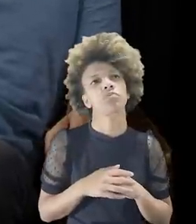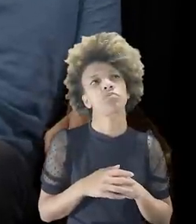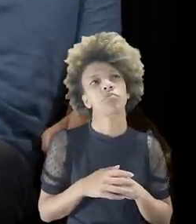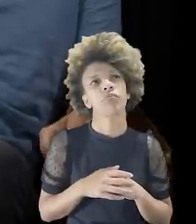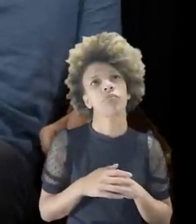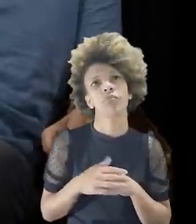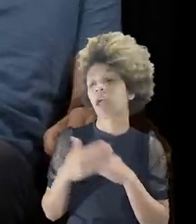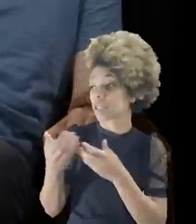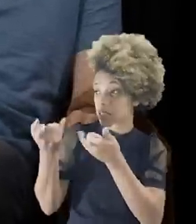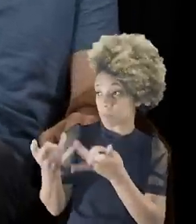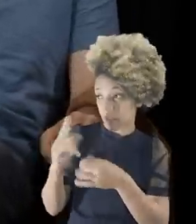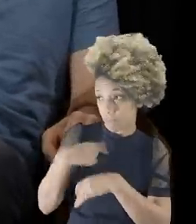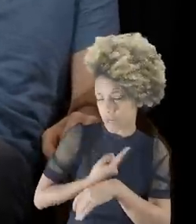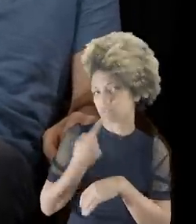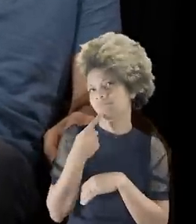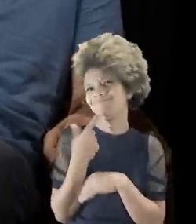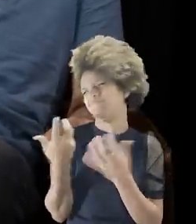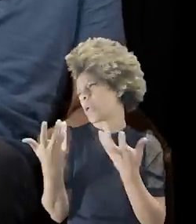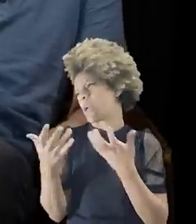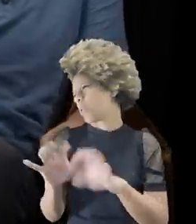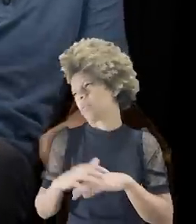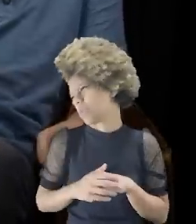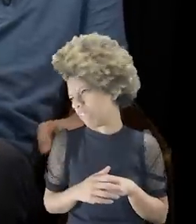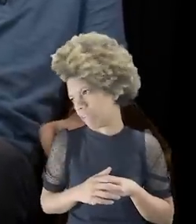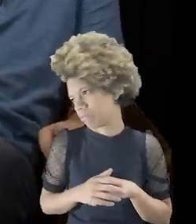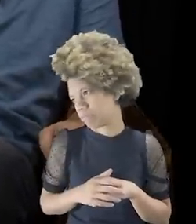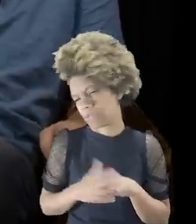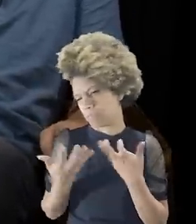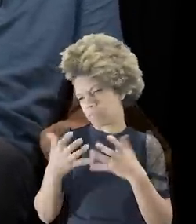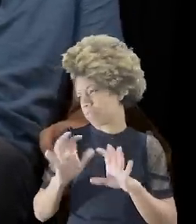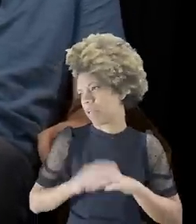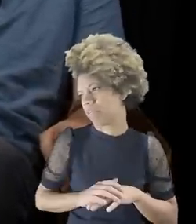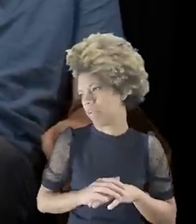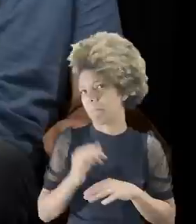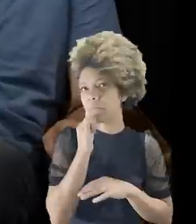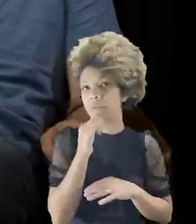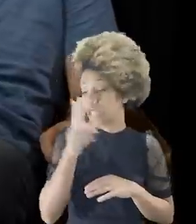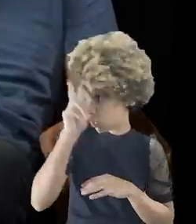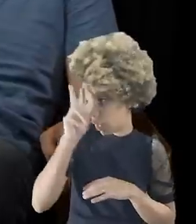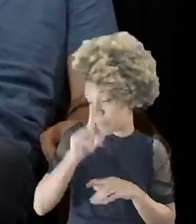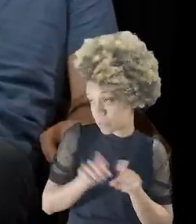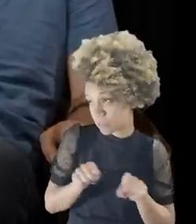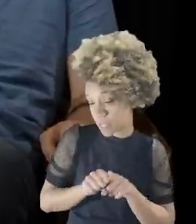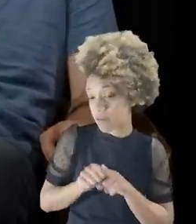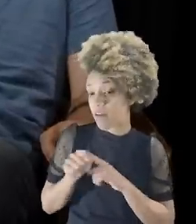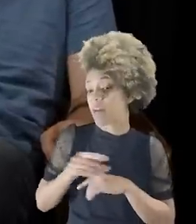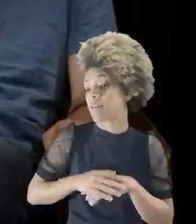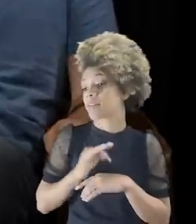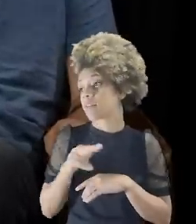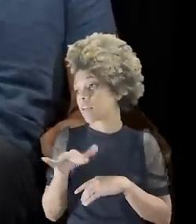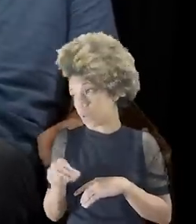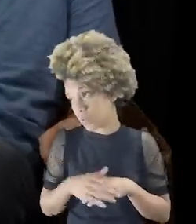ele ele falava para a gente assim fala eu não quero saber o que vocês fazem fora daqui e eu lembro esse técnico